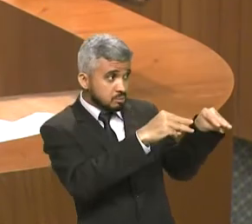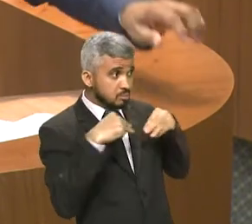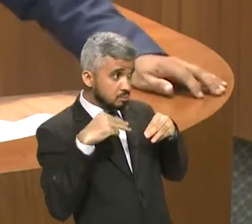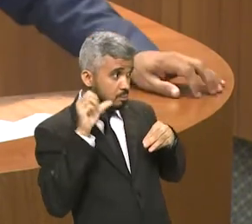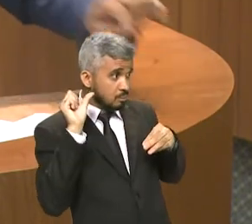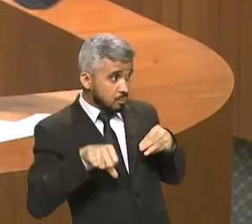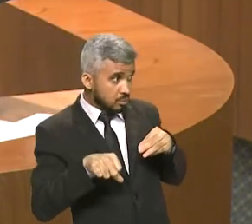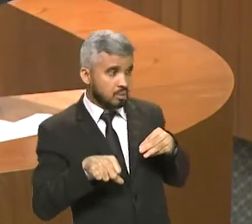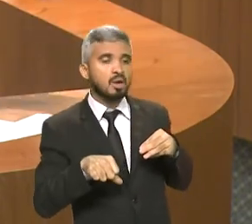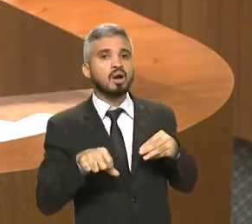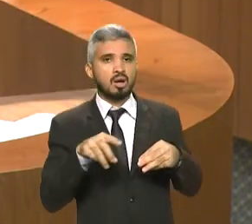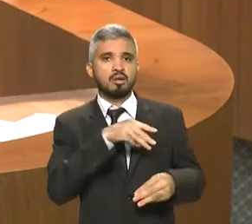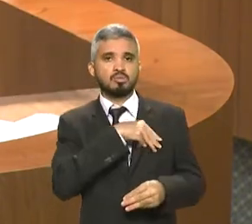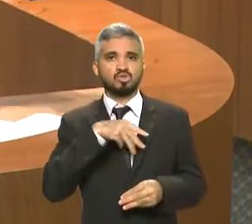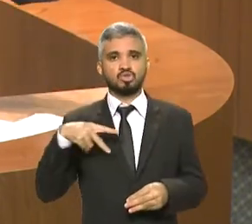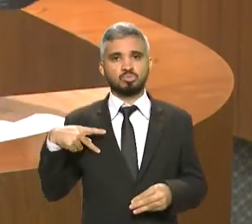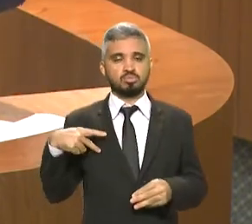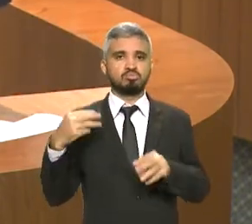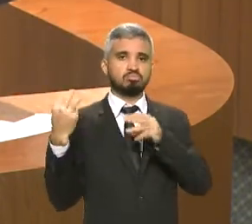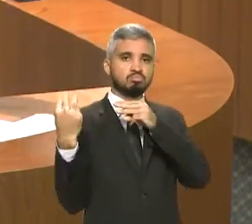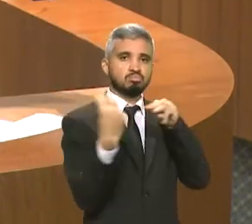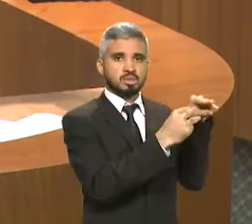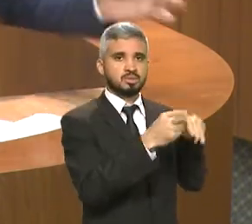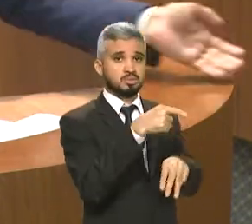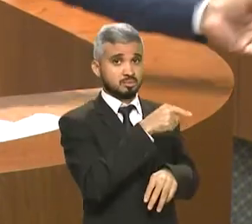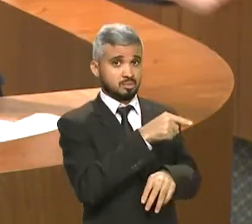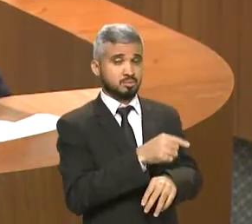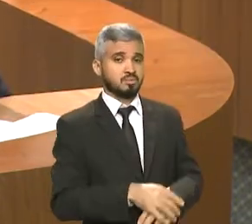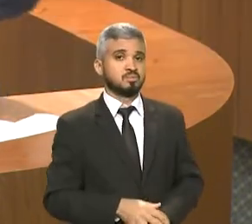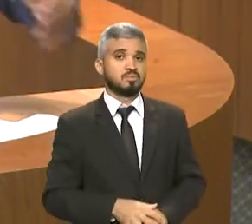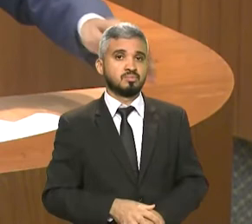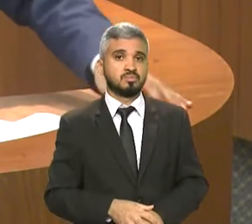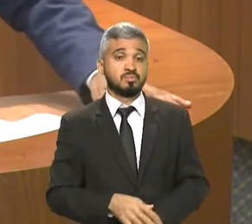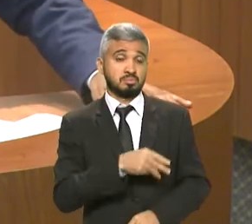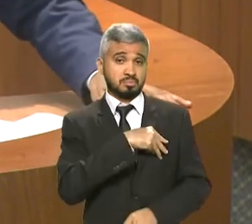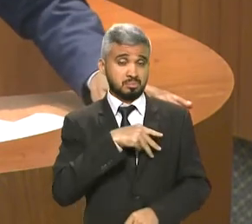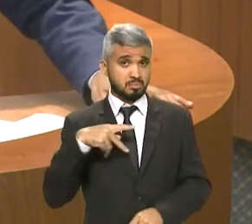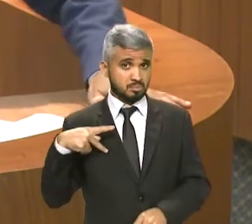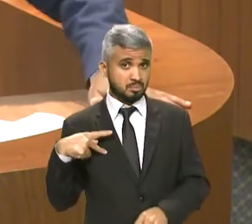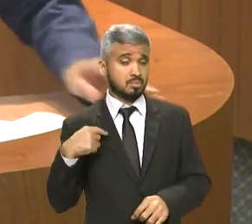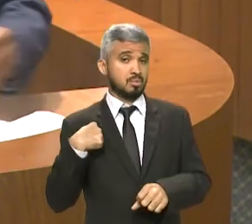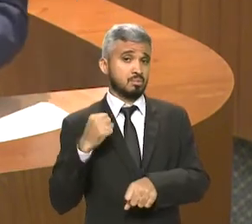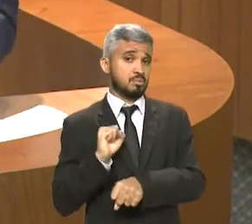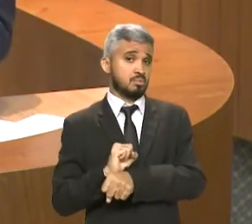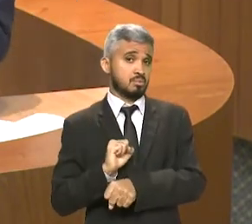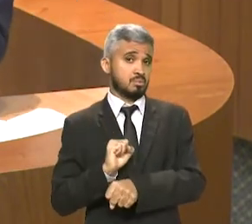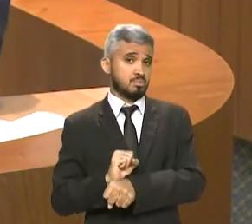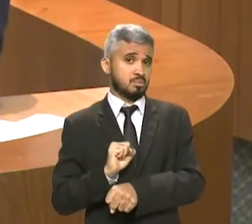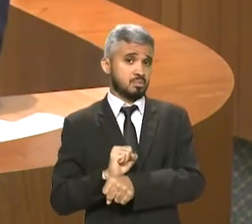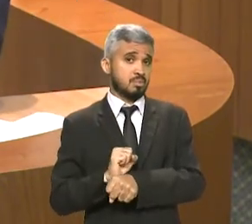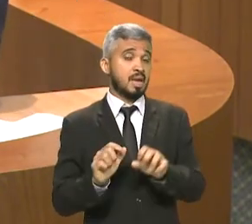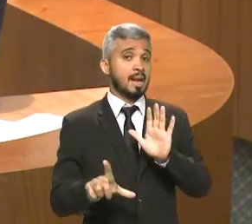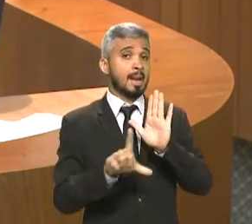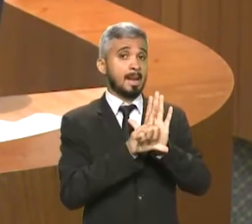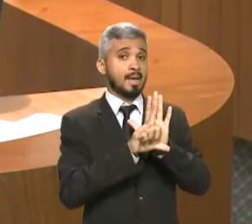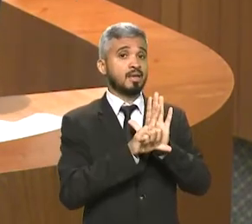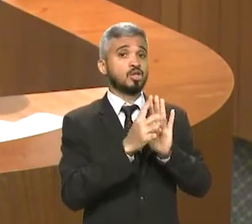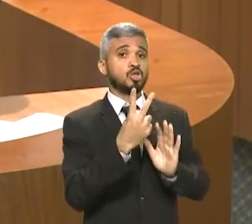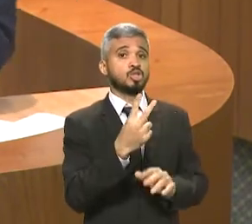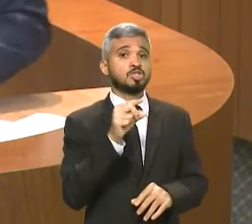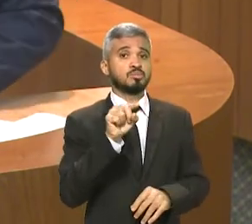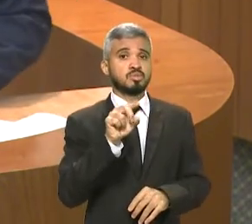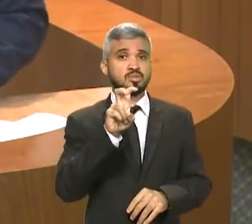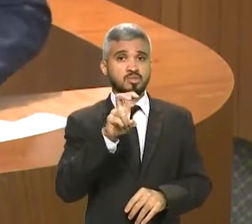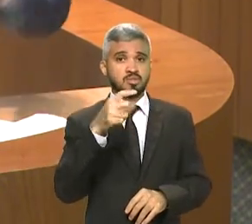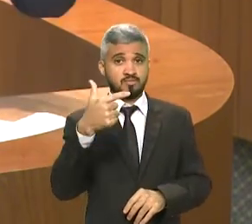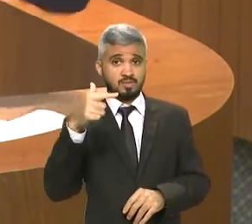o Ministério Público. O Ministério Público que vai requisitar, vai solicitar e vai encaminhar, porque é lei. A lei 12.527, a lei